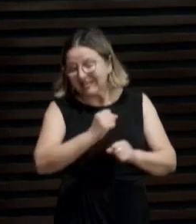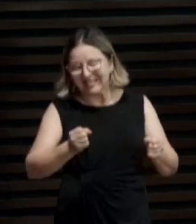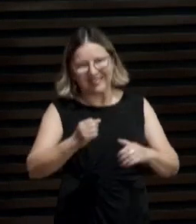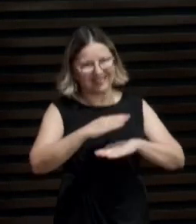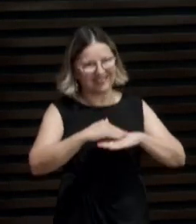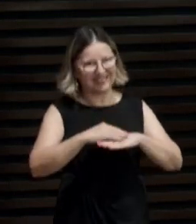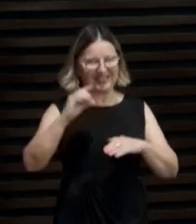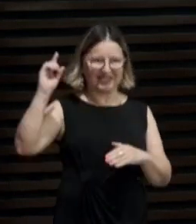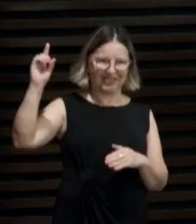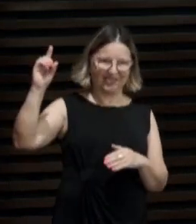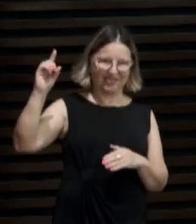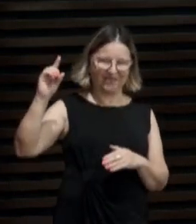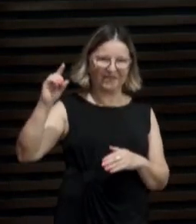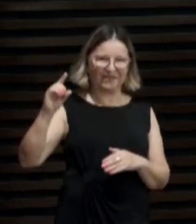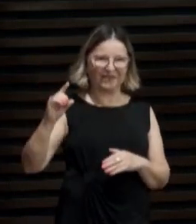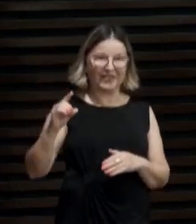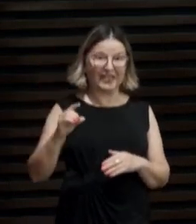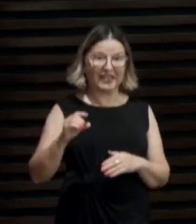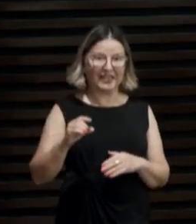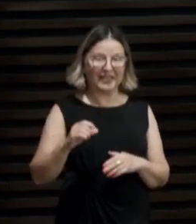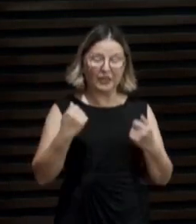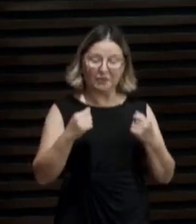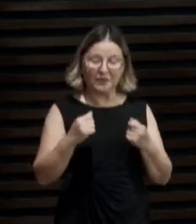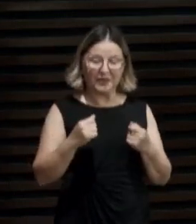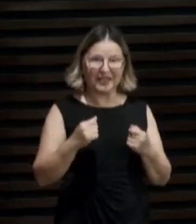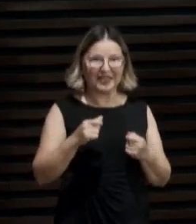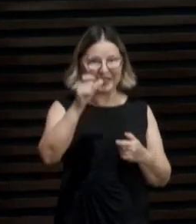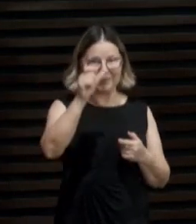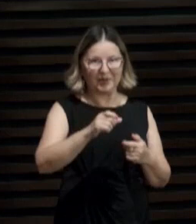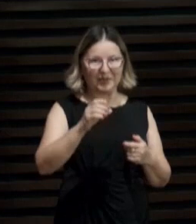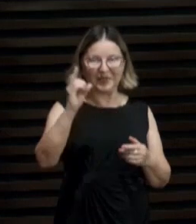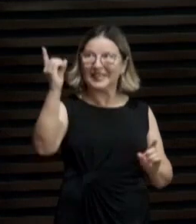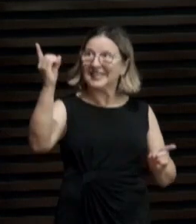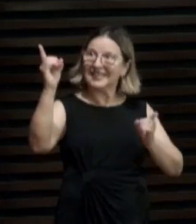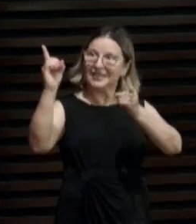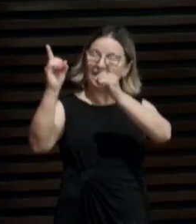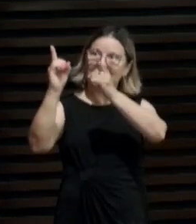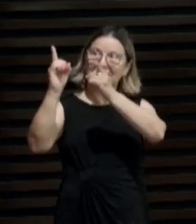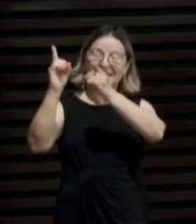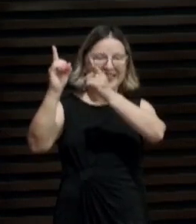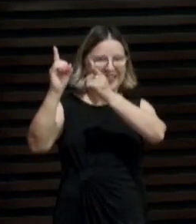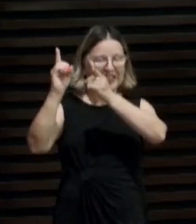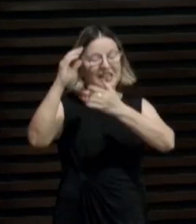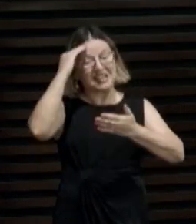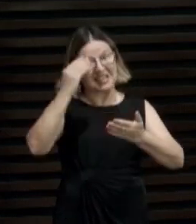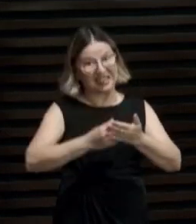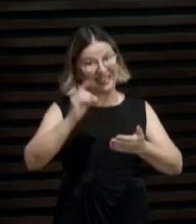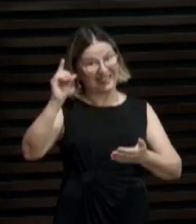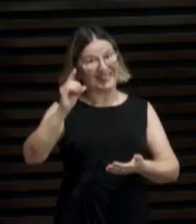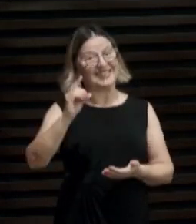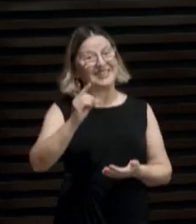Deus, porquanto é necessário que aquele que se aproxima de Deus creia que Ele existe e se